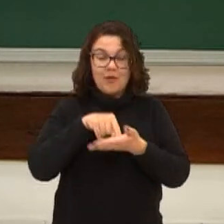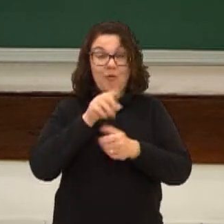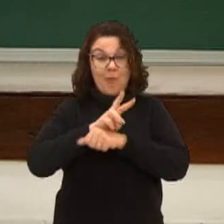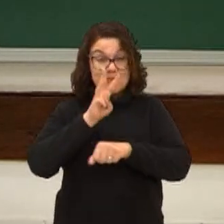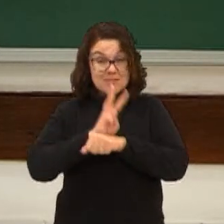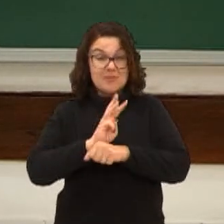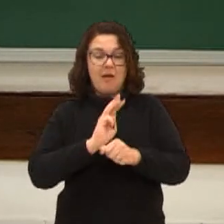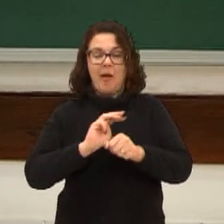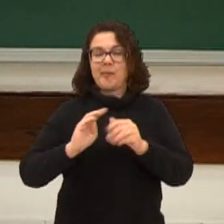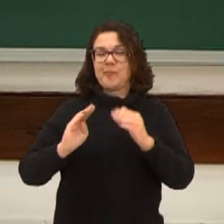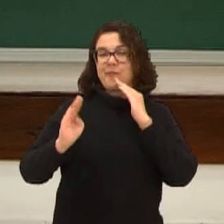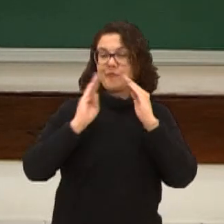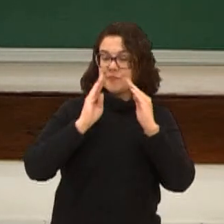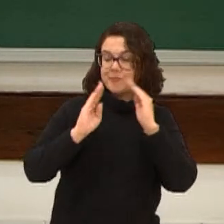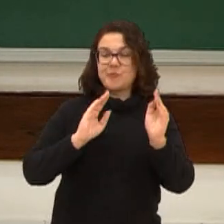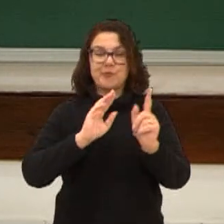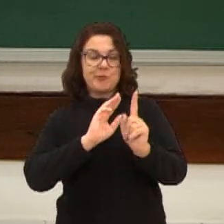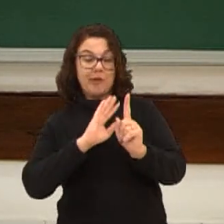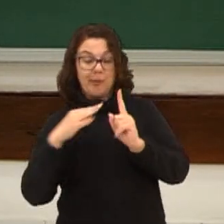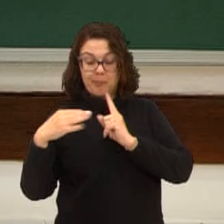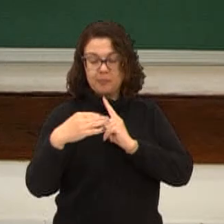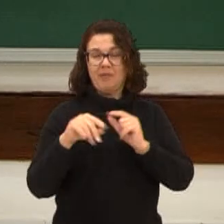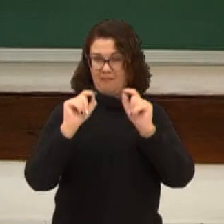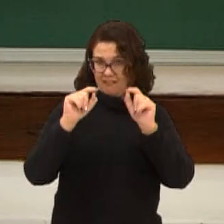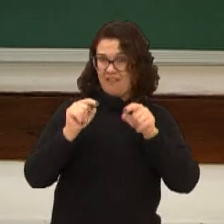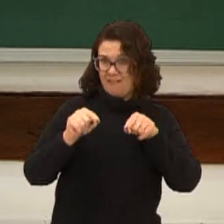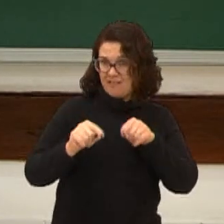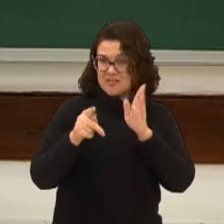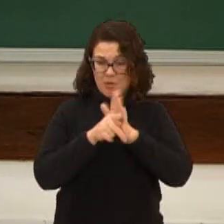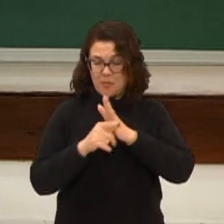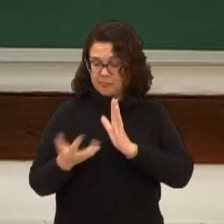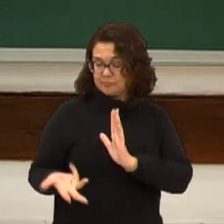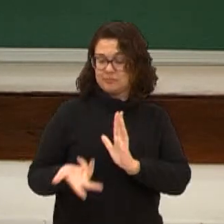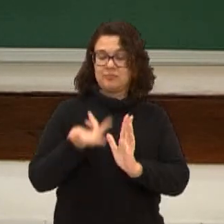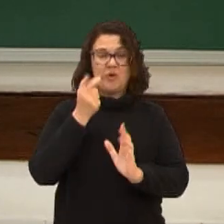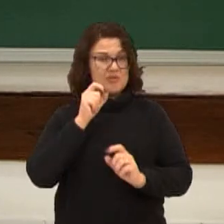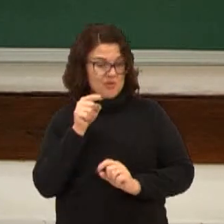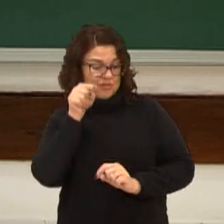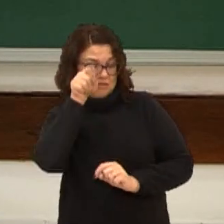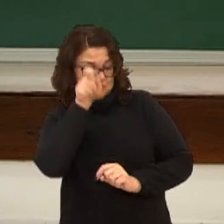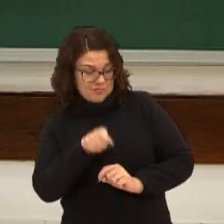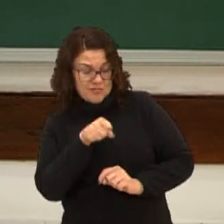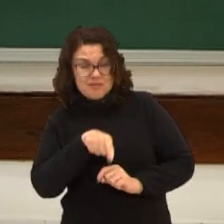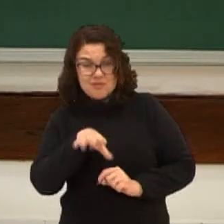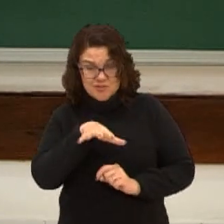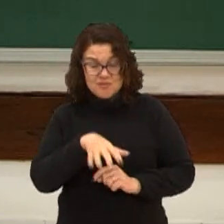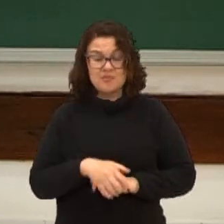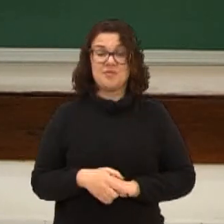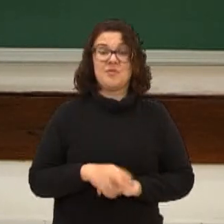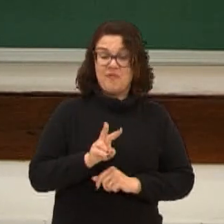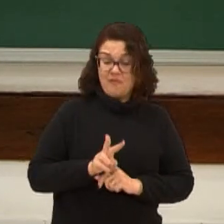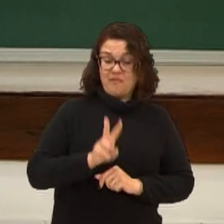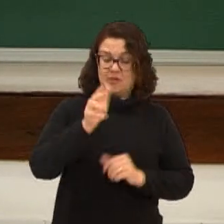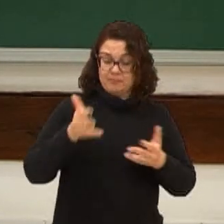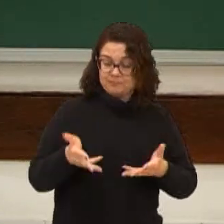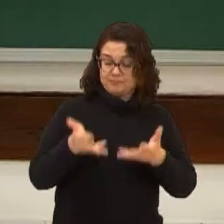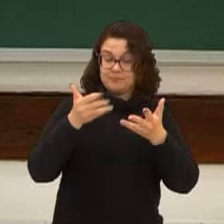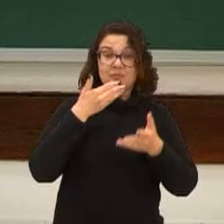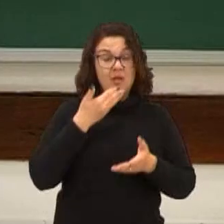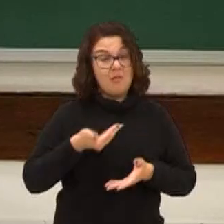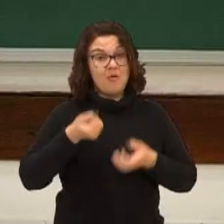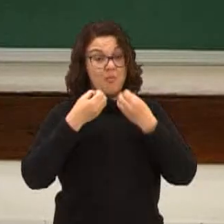WhatsApp, Facebook, nas redes sociais? Será que essa habilidade, somente essa habilidade, vai te trazer